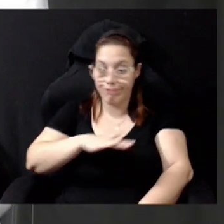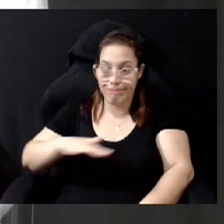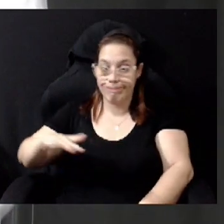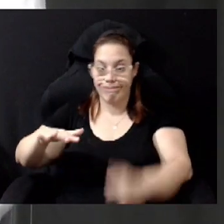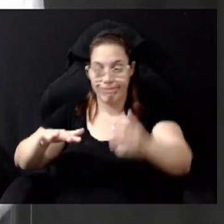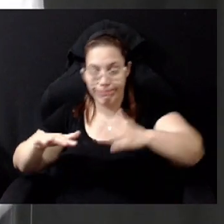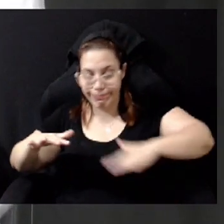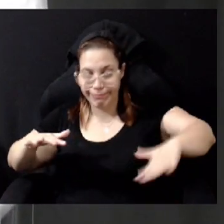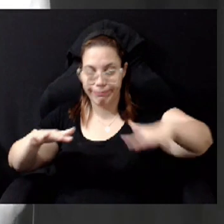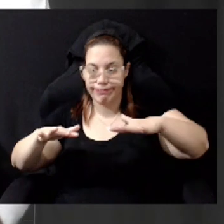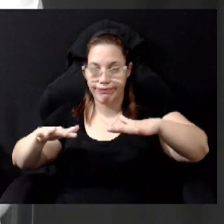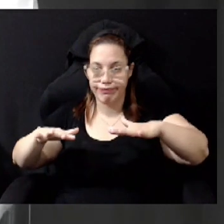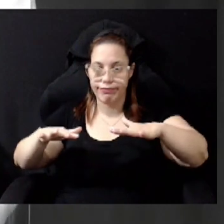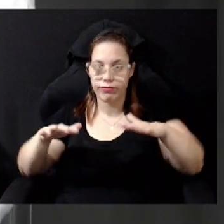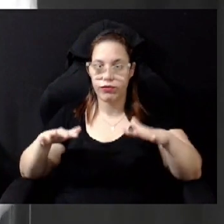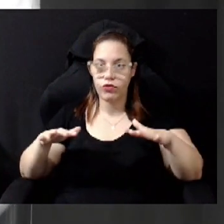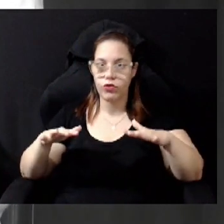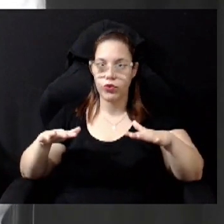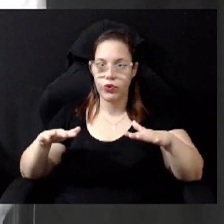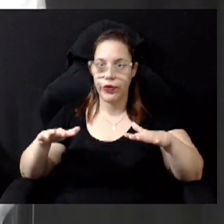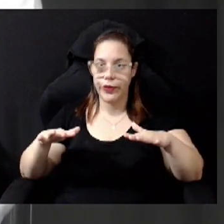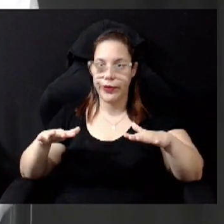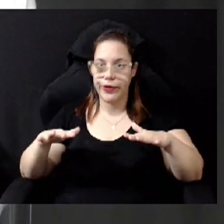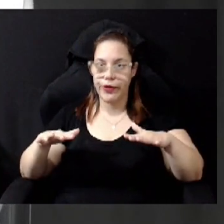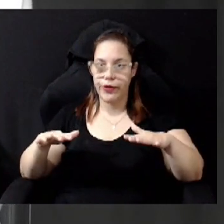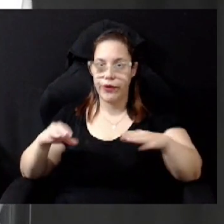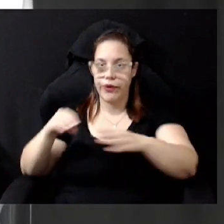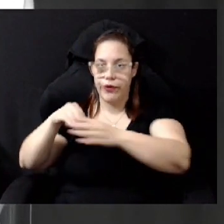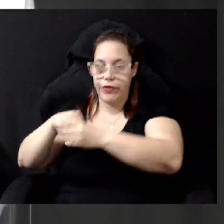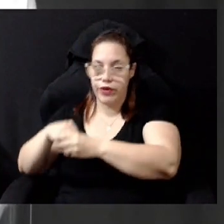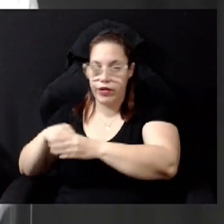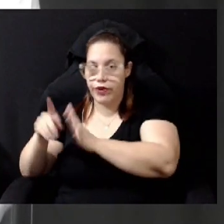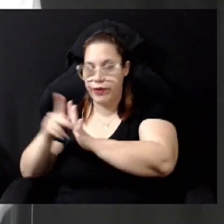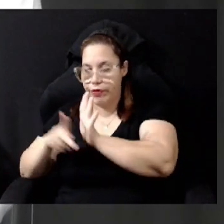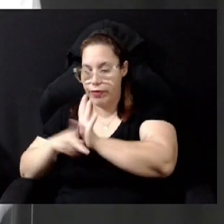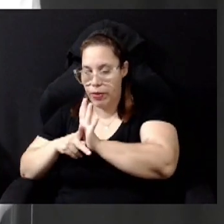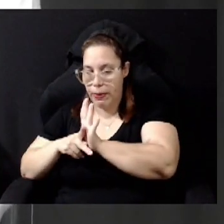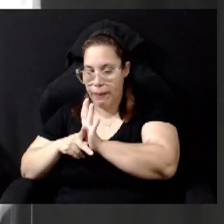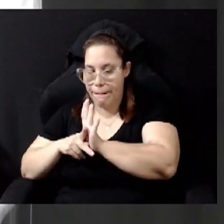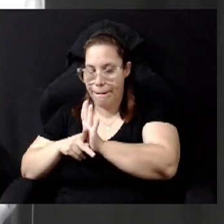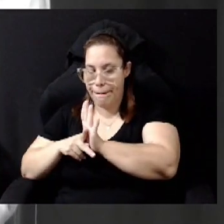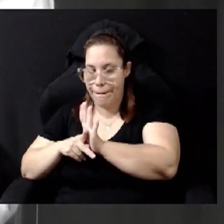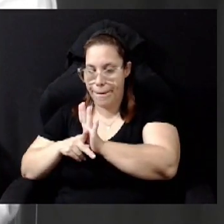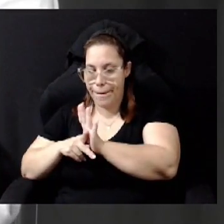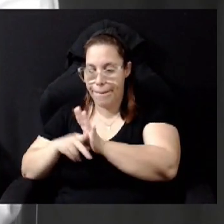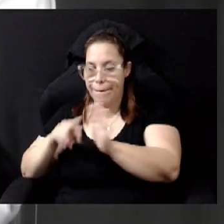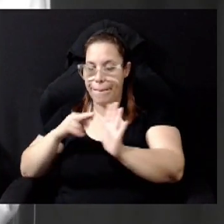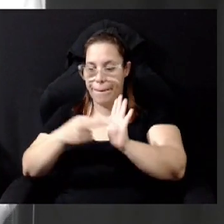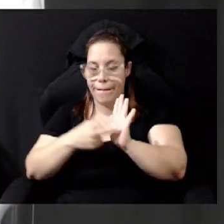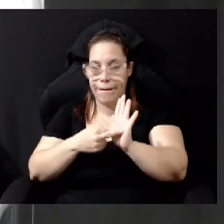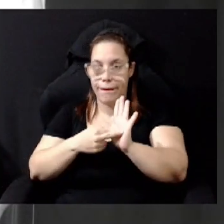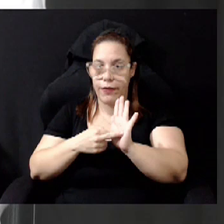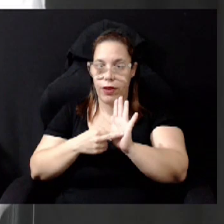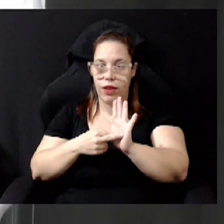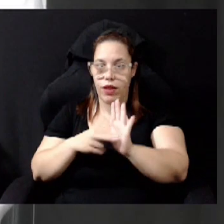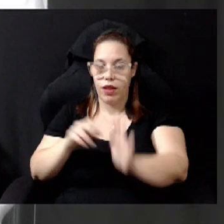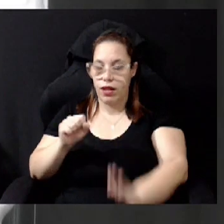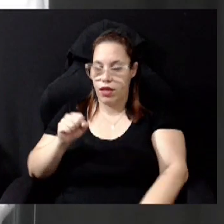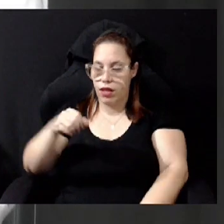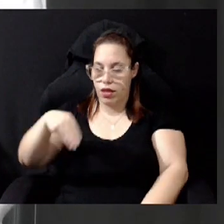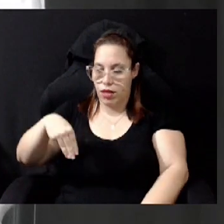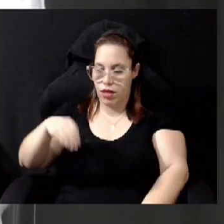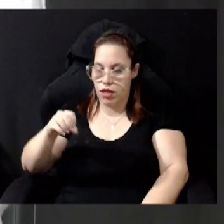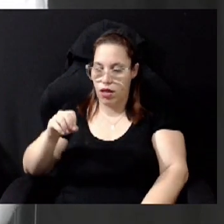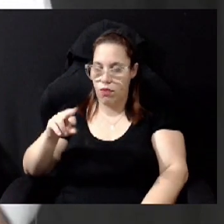pega dentro do nosso projeto, nós pegamos como referência a Avenida das Amoreiras, passando